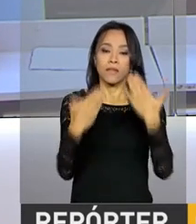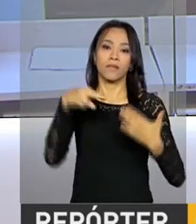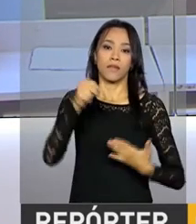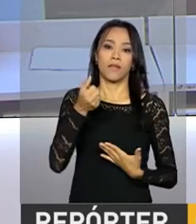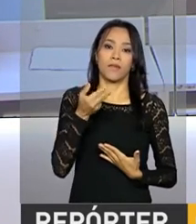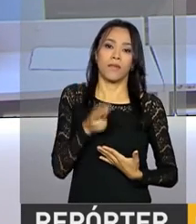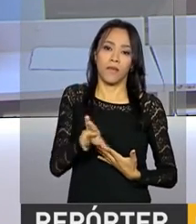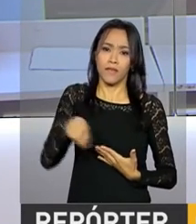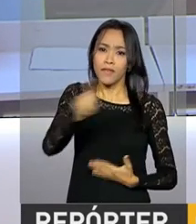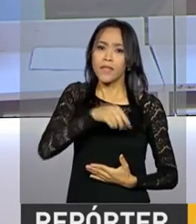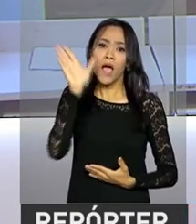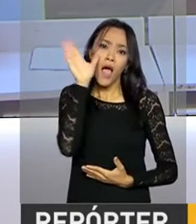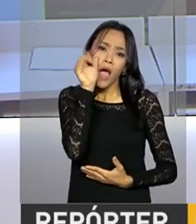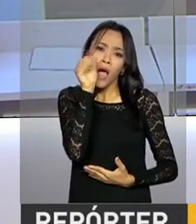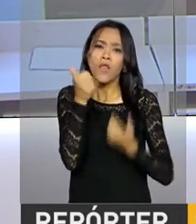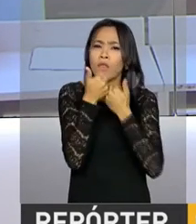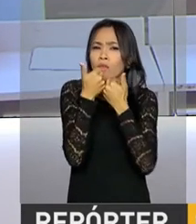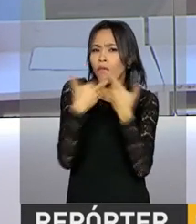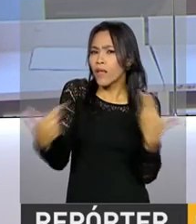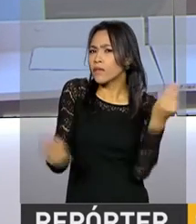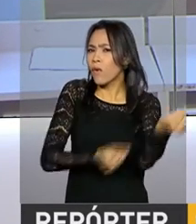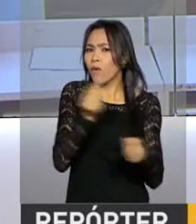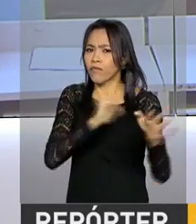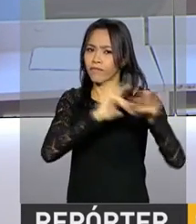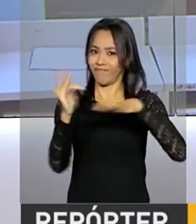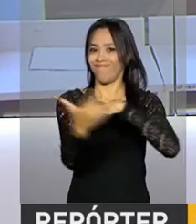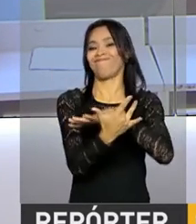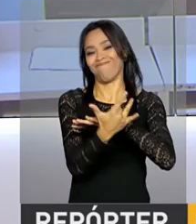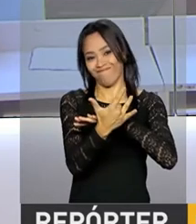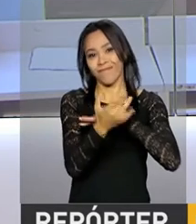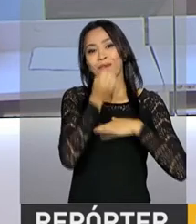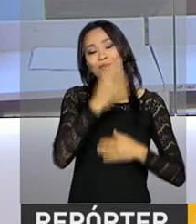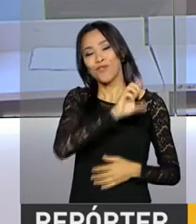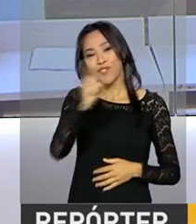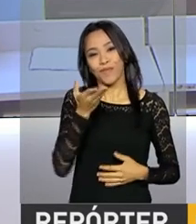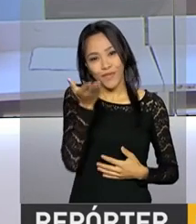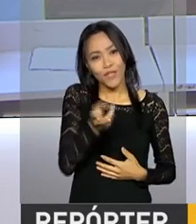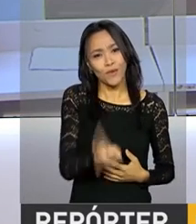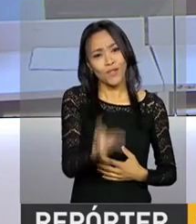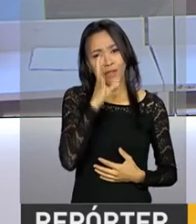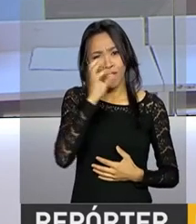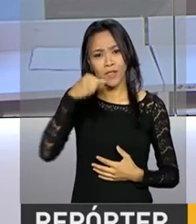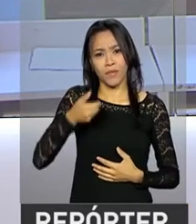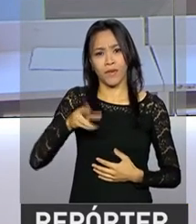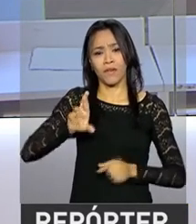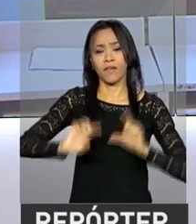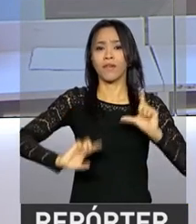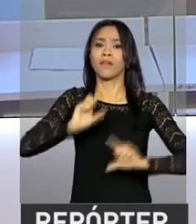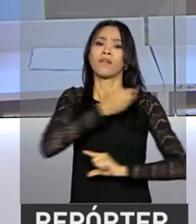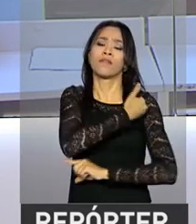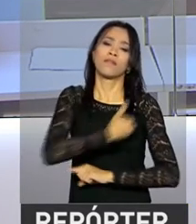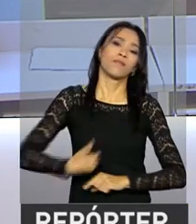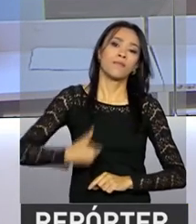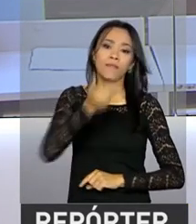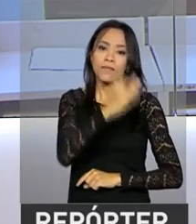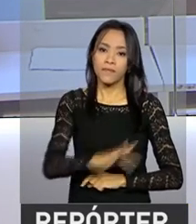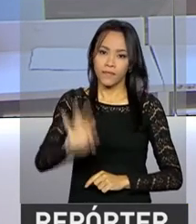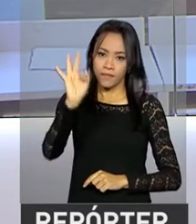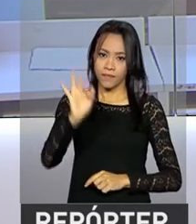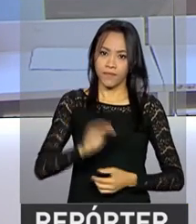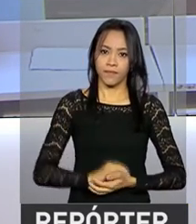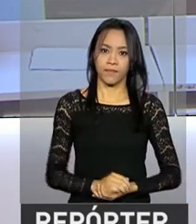nbr acompanhe também as novidades em nossas redes sociais um bom dia para você continue com a gente aqui na nbr a tv do governo